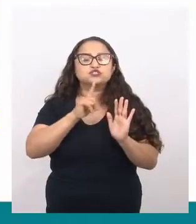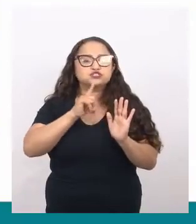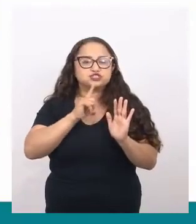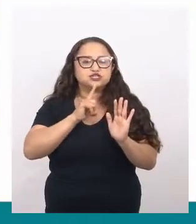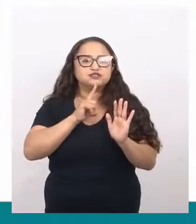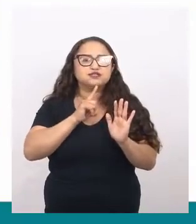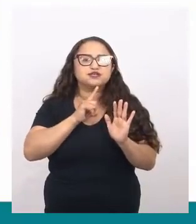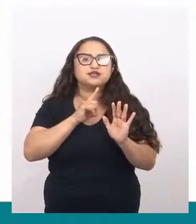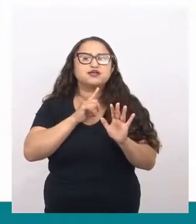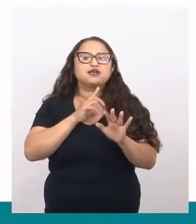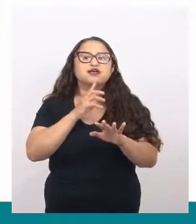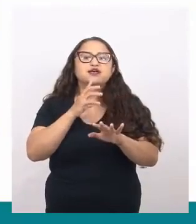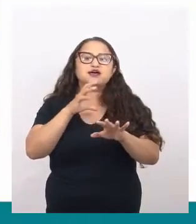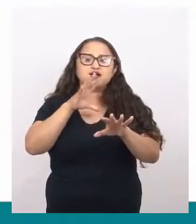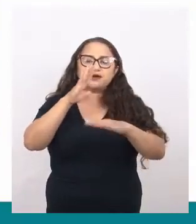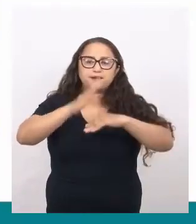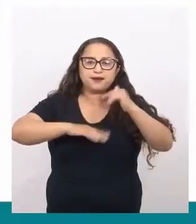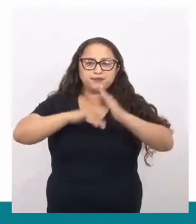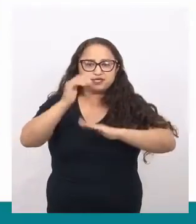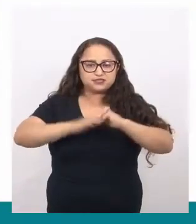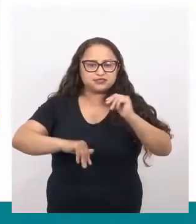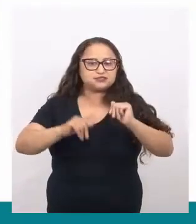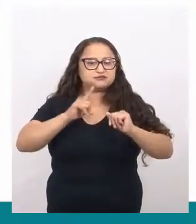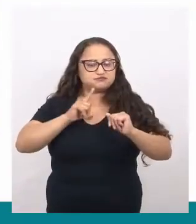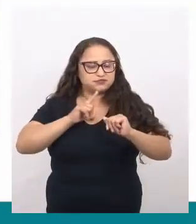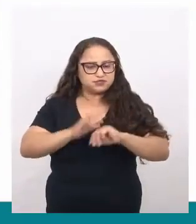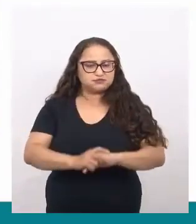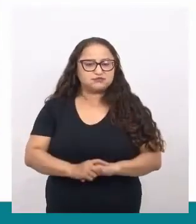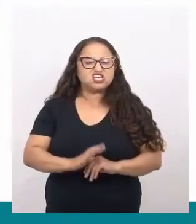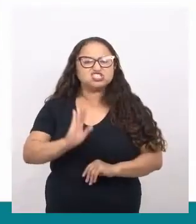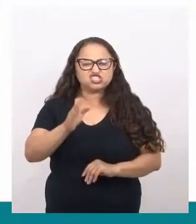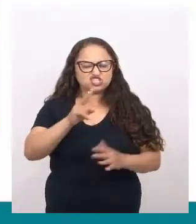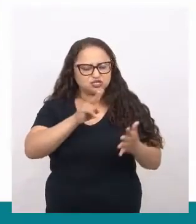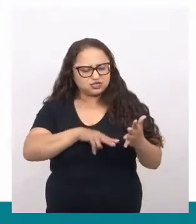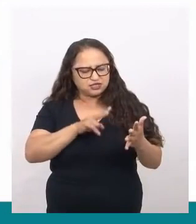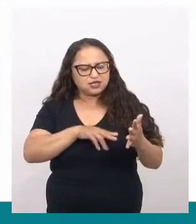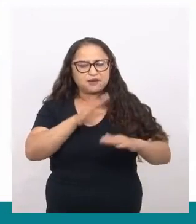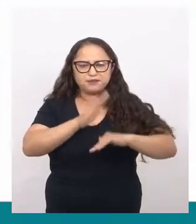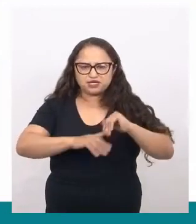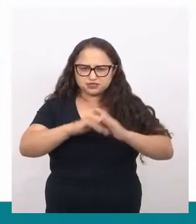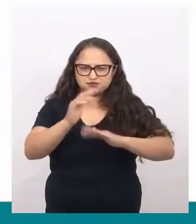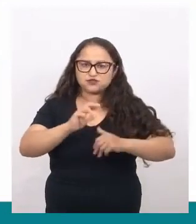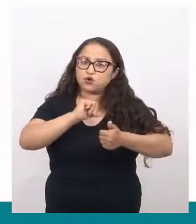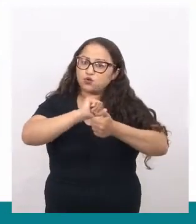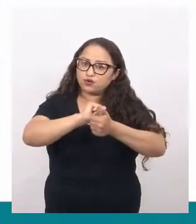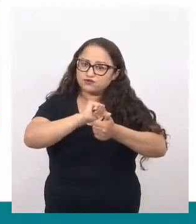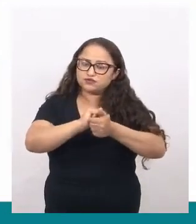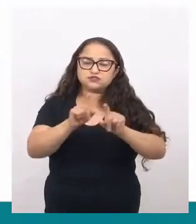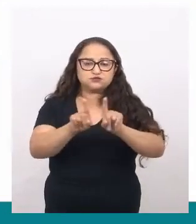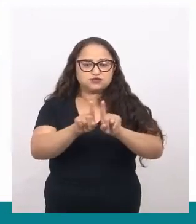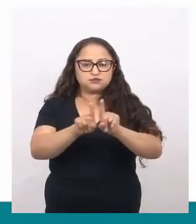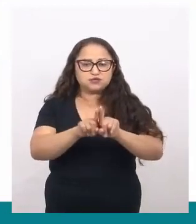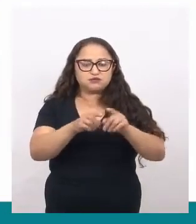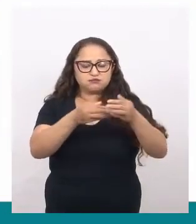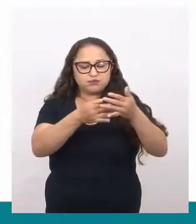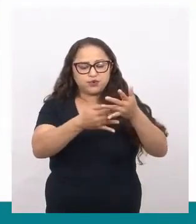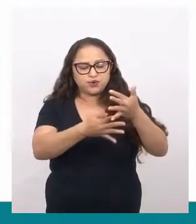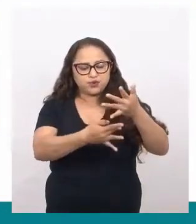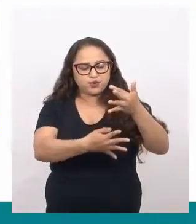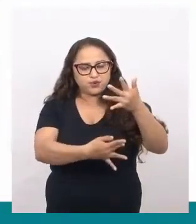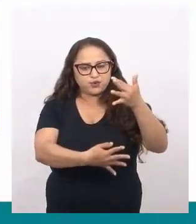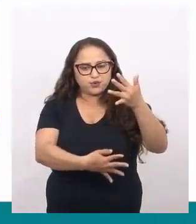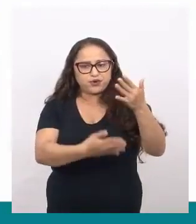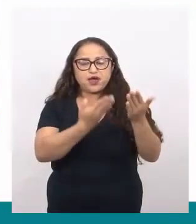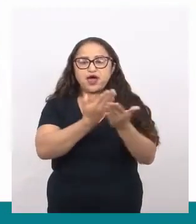para pegar. Tá? Então, o sistema já lê a habilitação, já lê a qualificação desse docente e traz a lista de